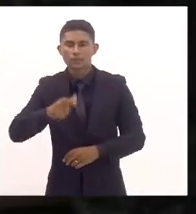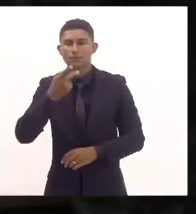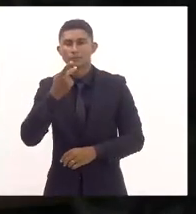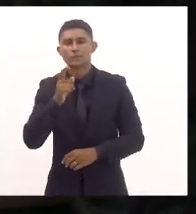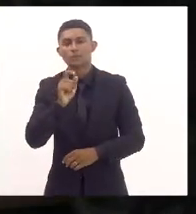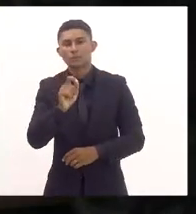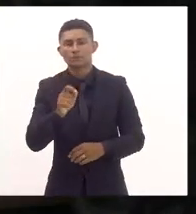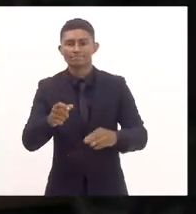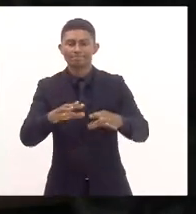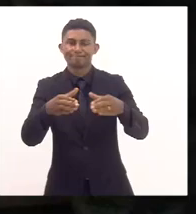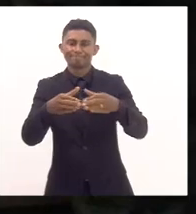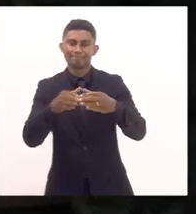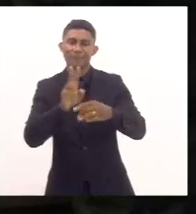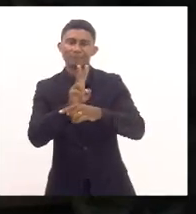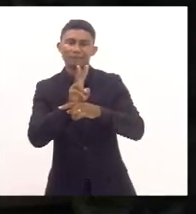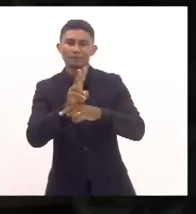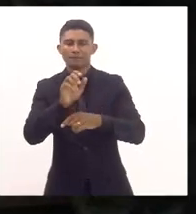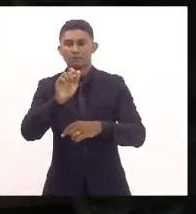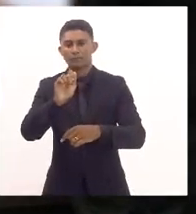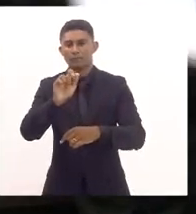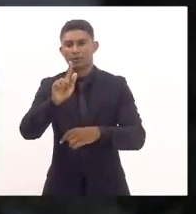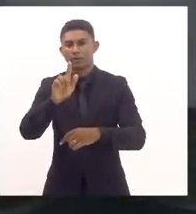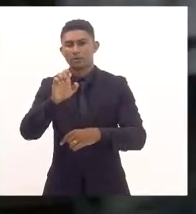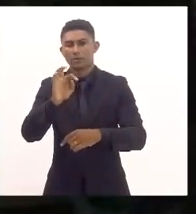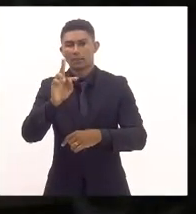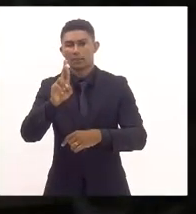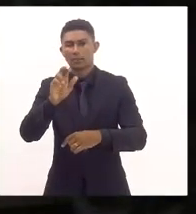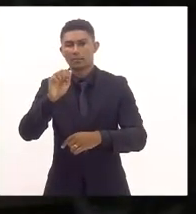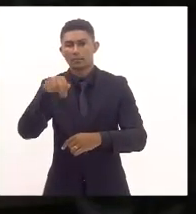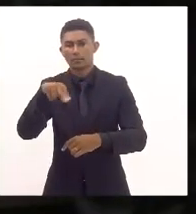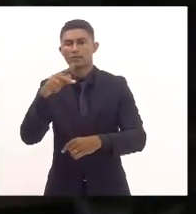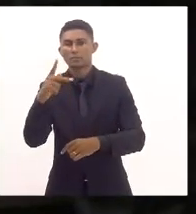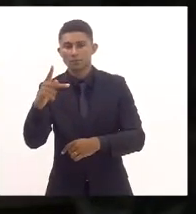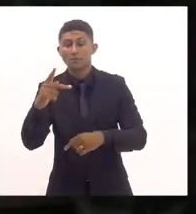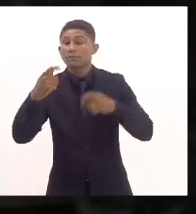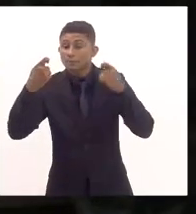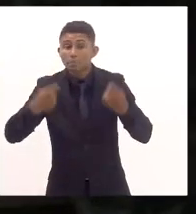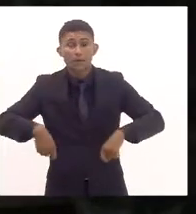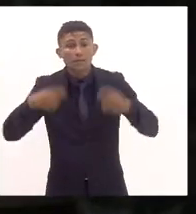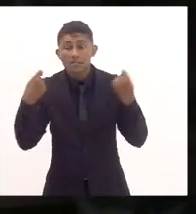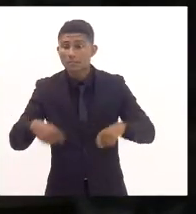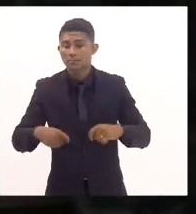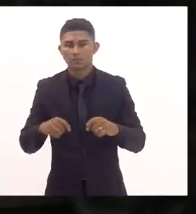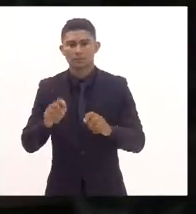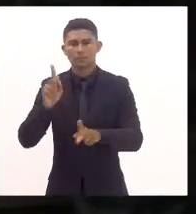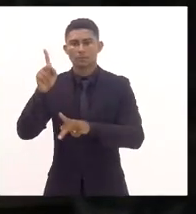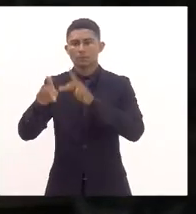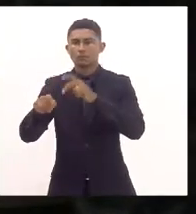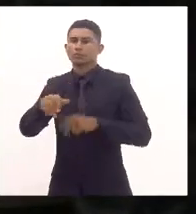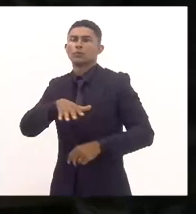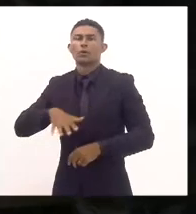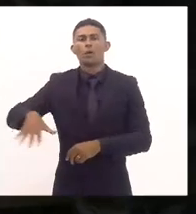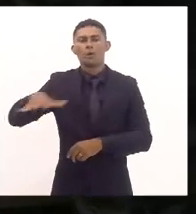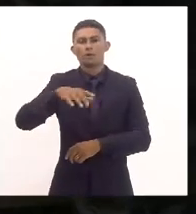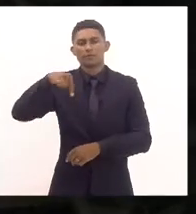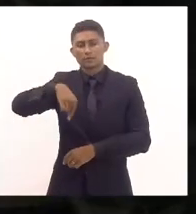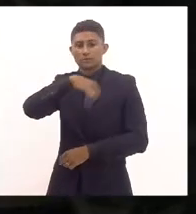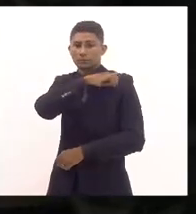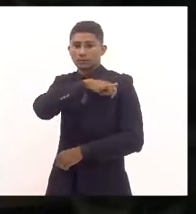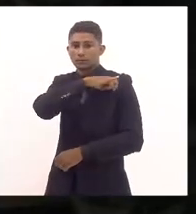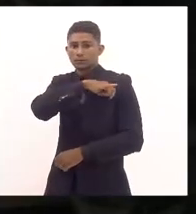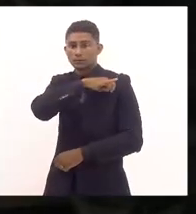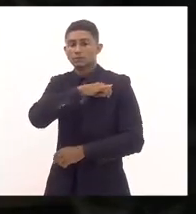que a agetransp precisa garantir à população Fluminense Há a